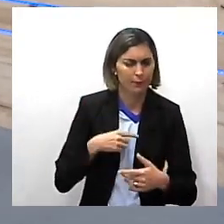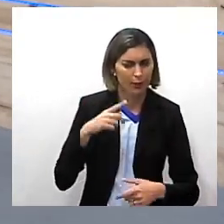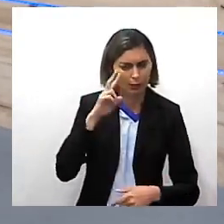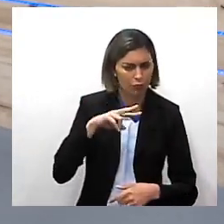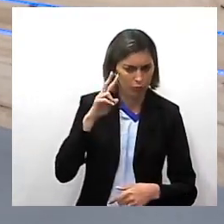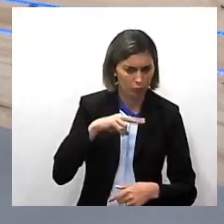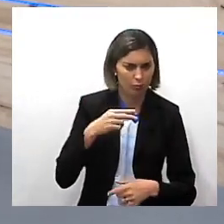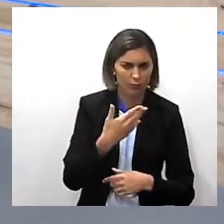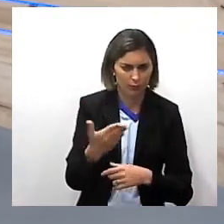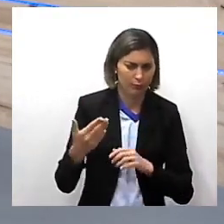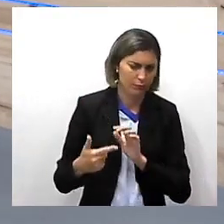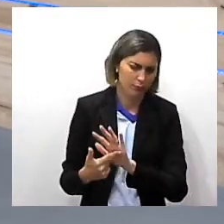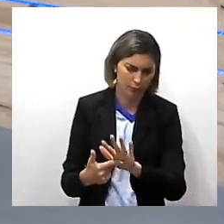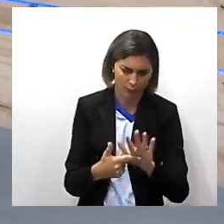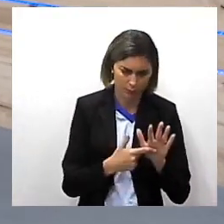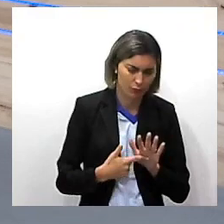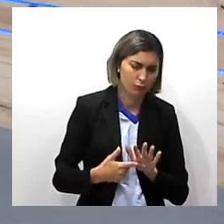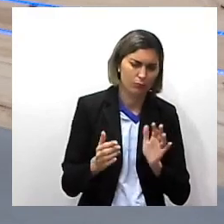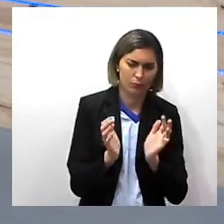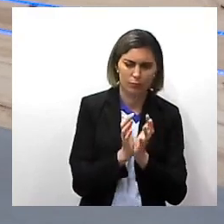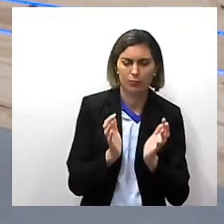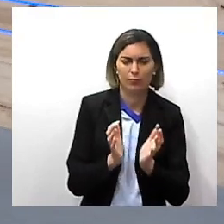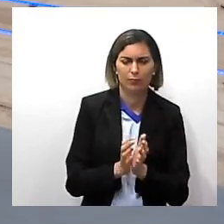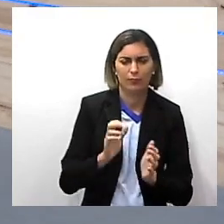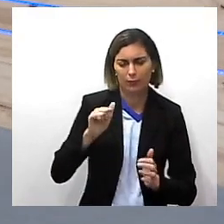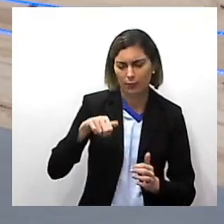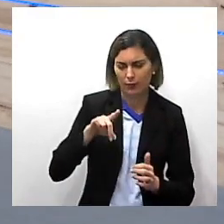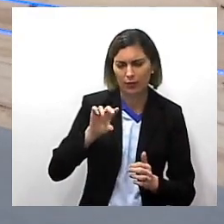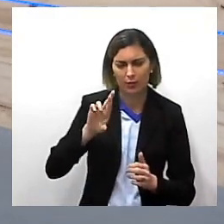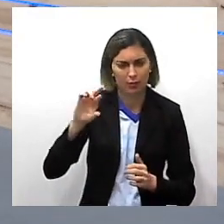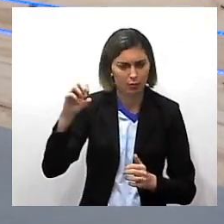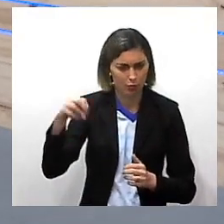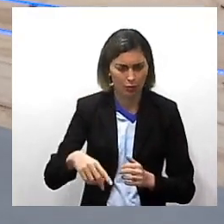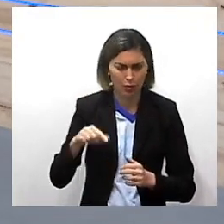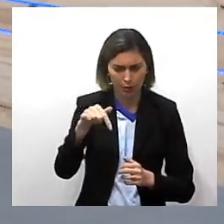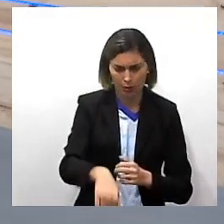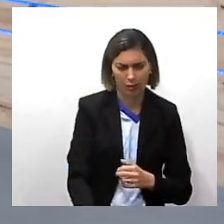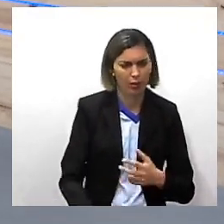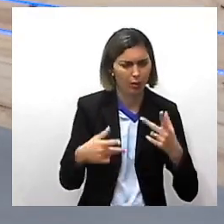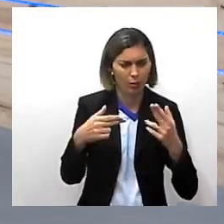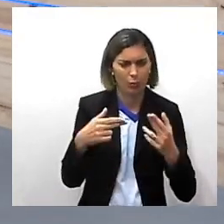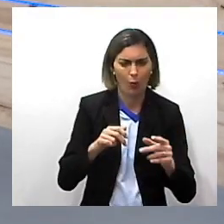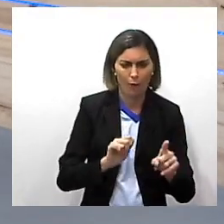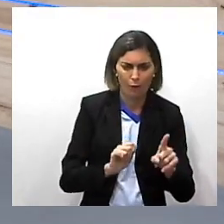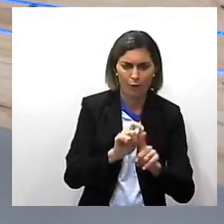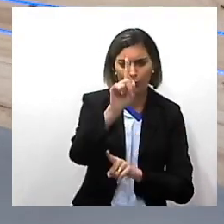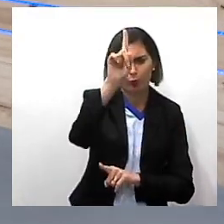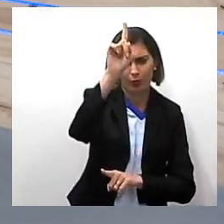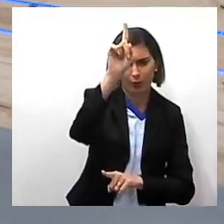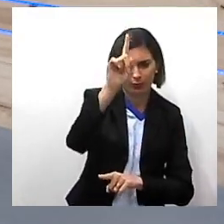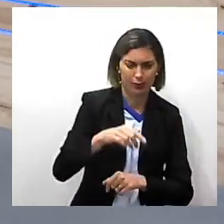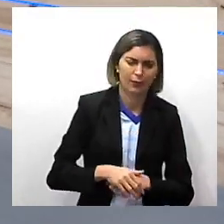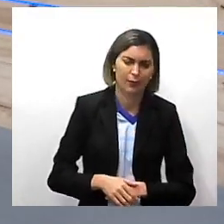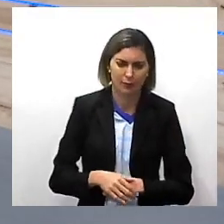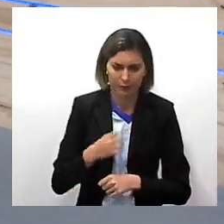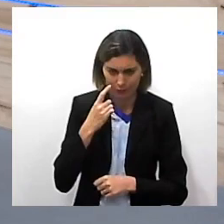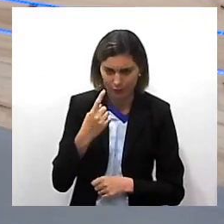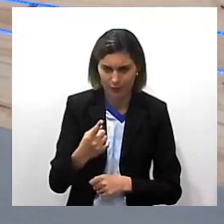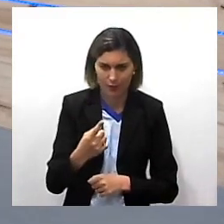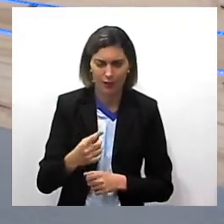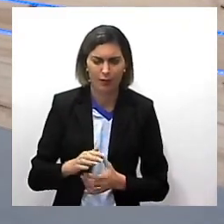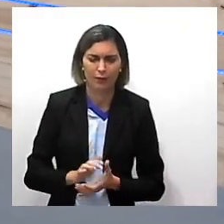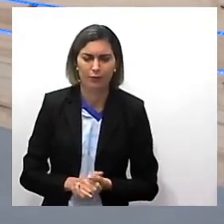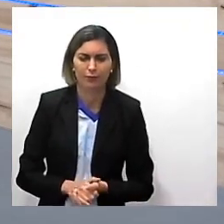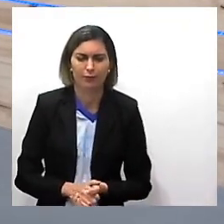stories para apresentar um novo integrante da equipe, Anderson, porque aqui é igual a foguete. É marcha para frente e não tem